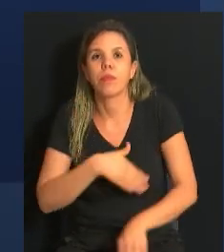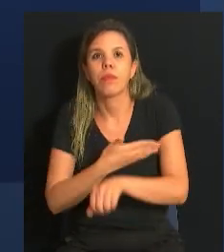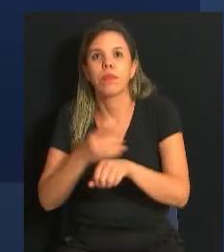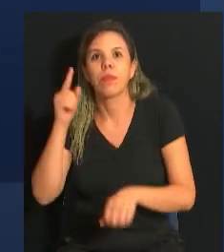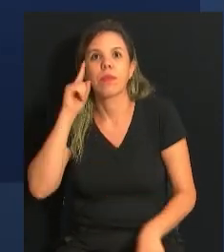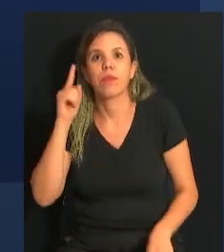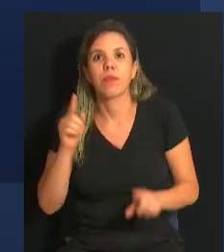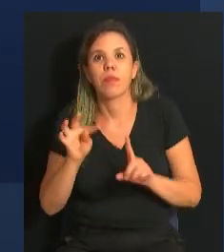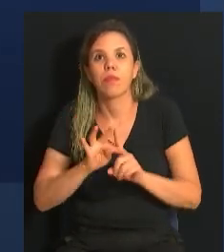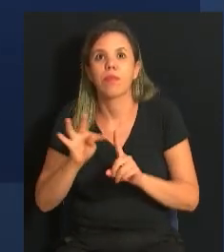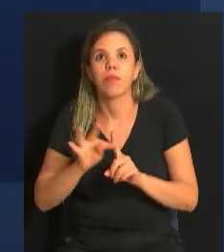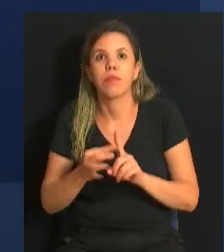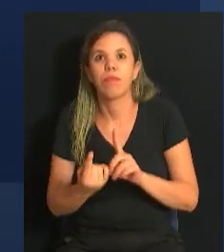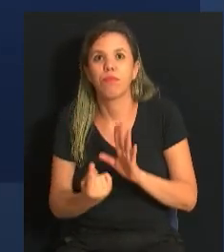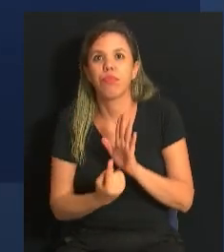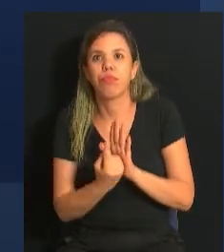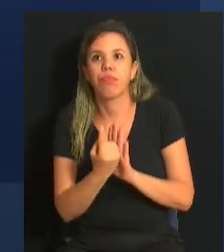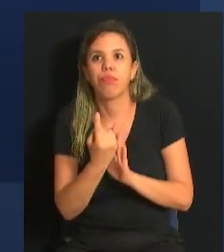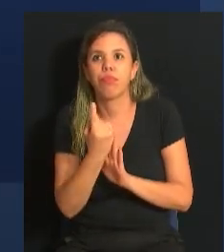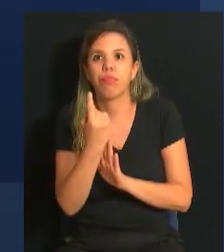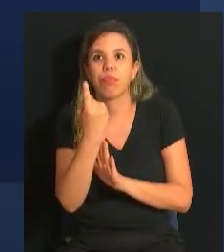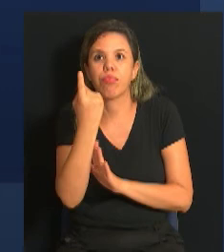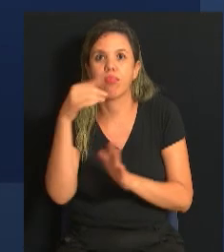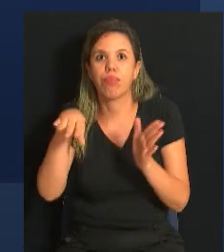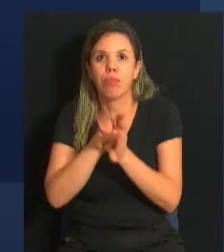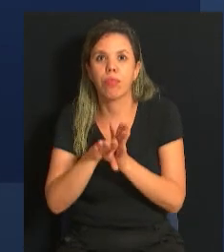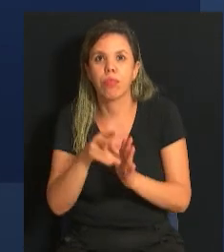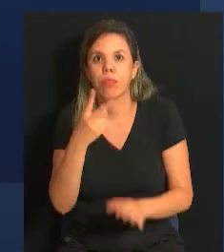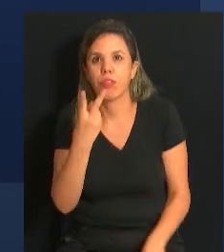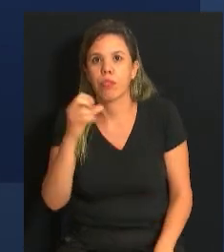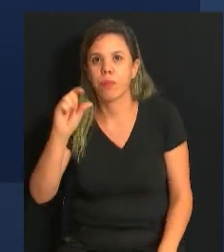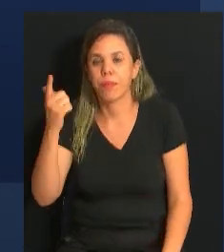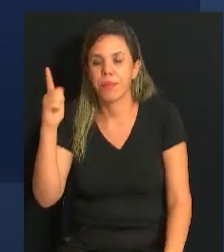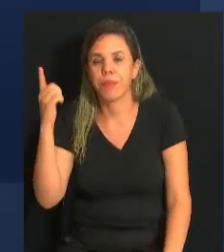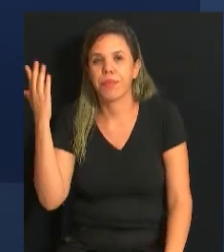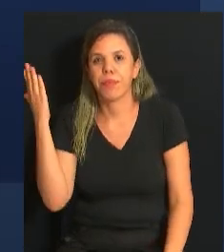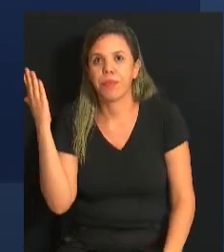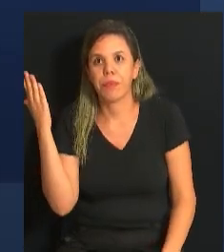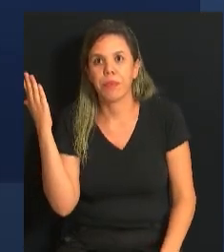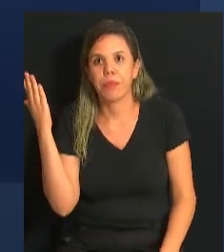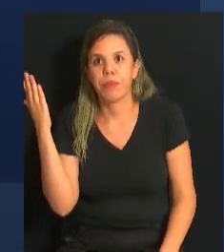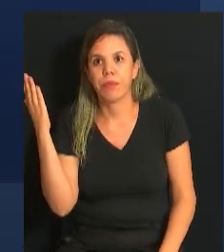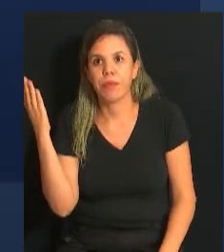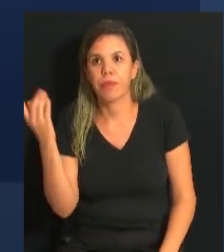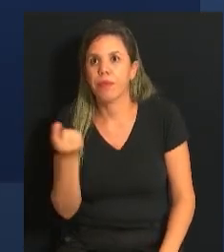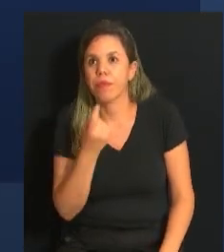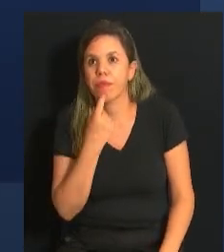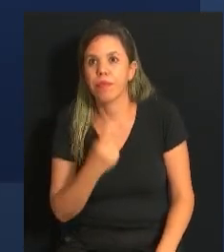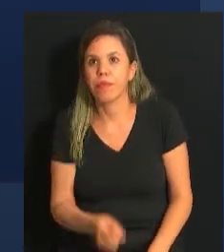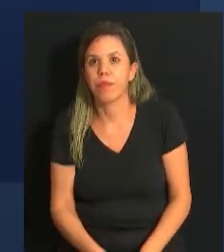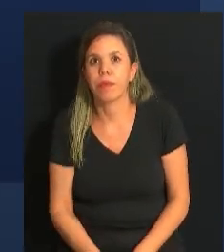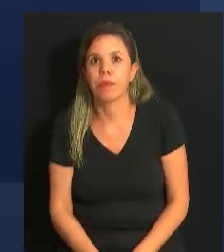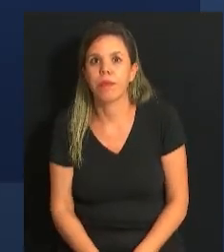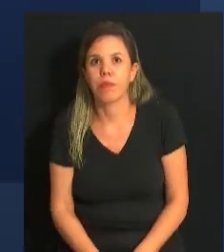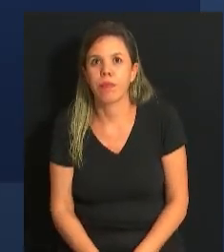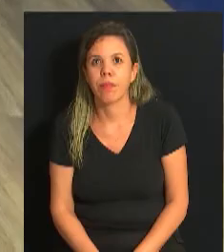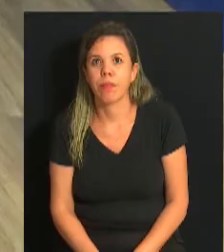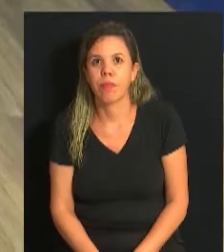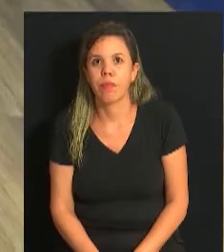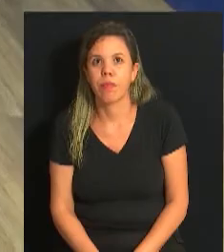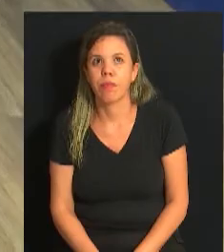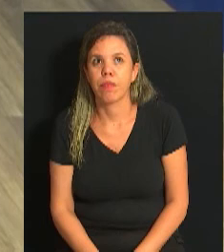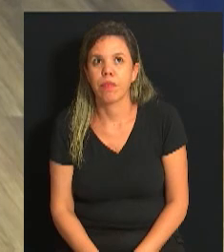temperatura vai subindo podendo chegar aos 29 graus aqui na cidade de Campinas